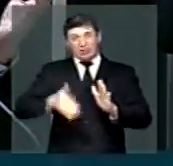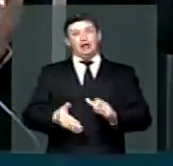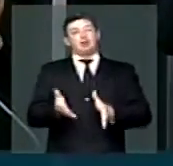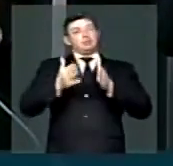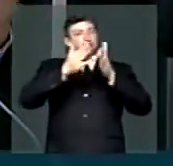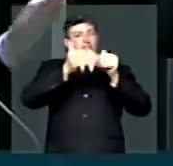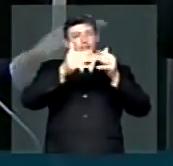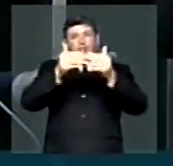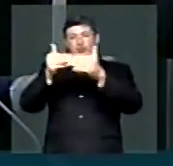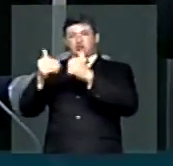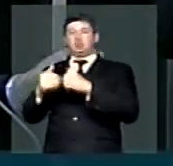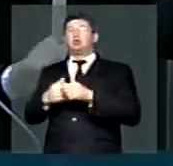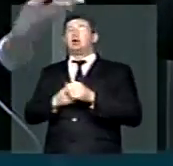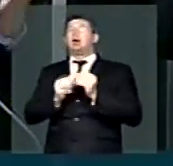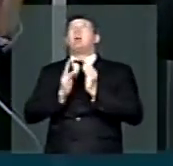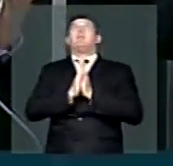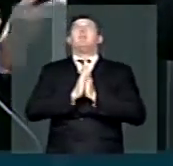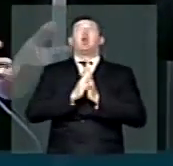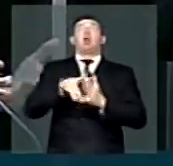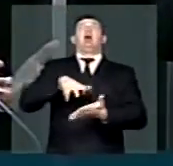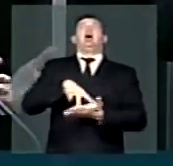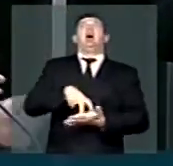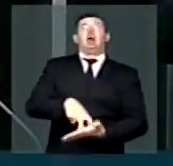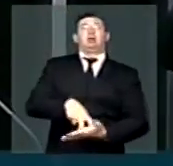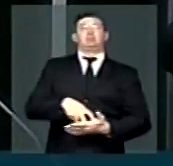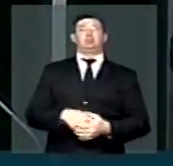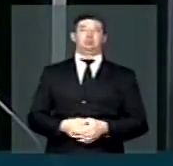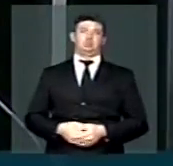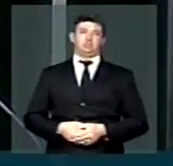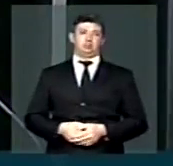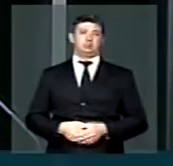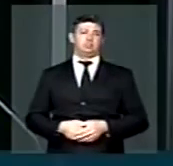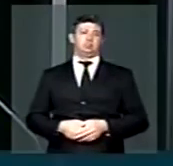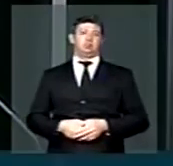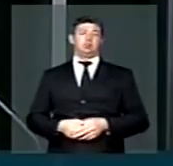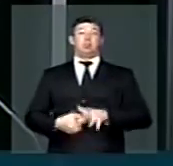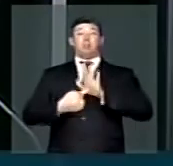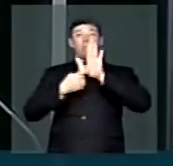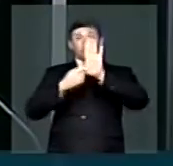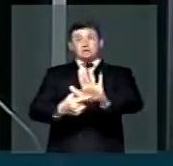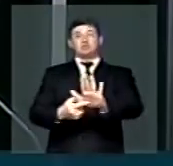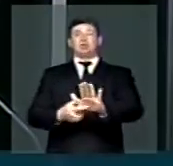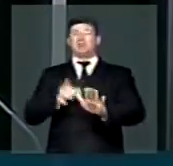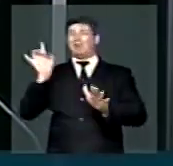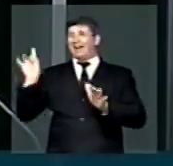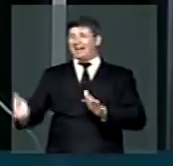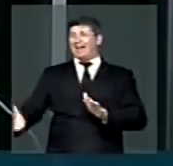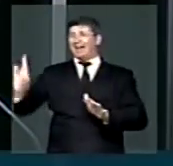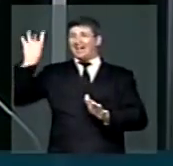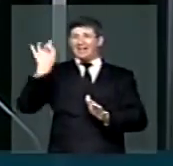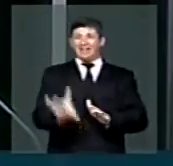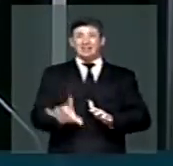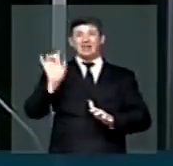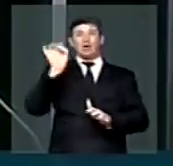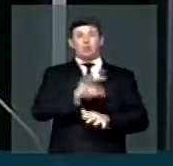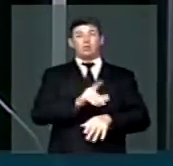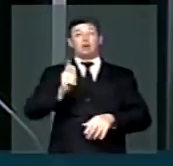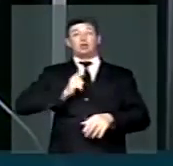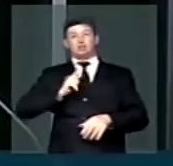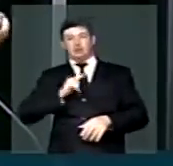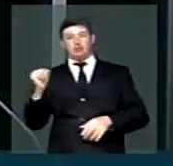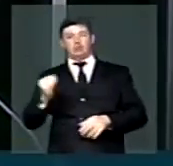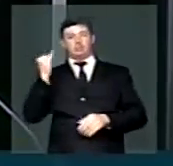pedimos, imploramos, solicitamos, mostramos a cada um da importância